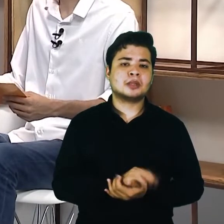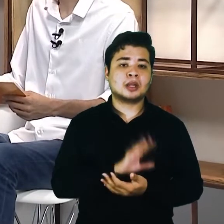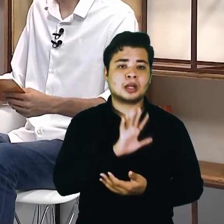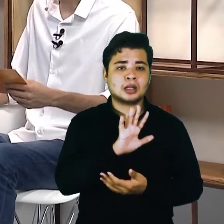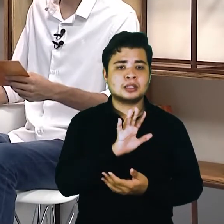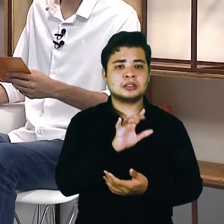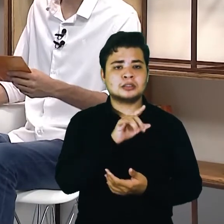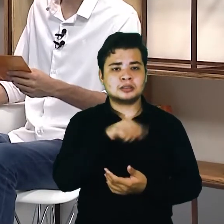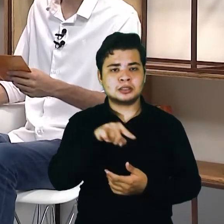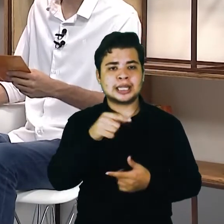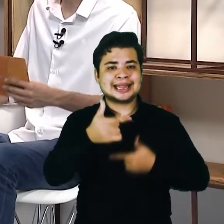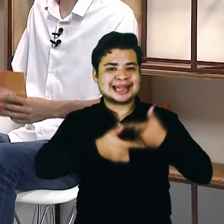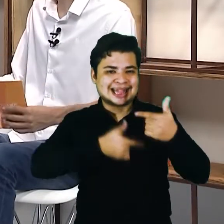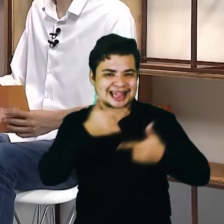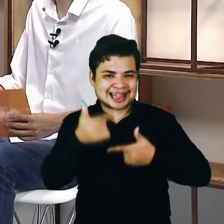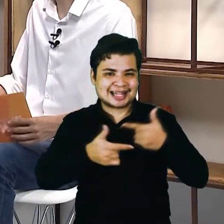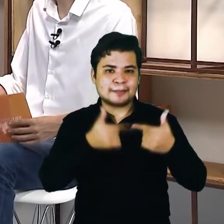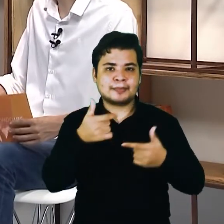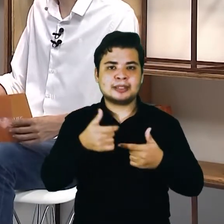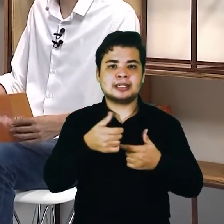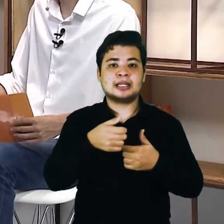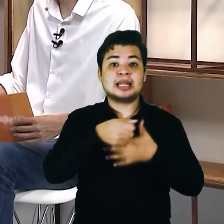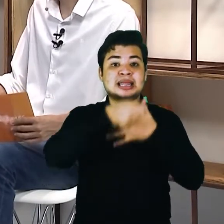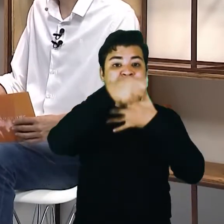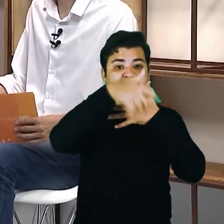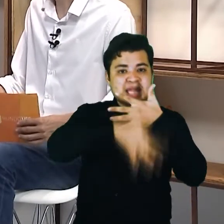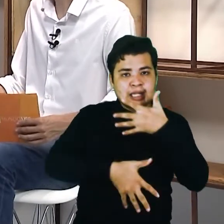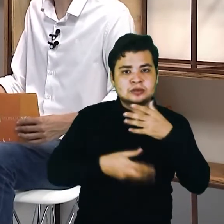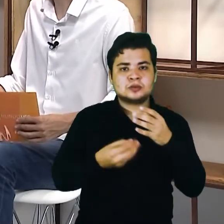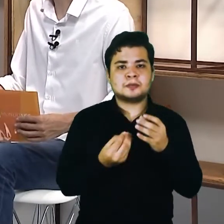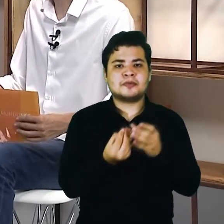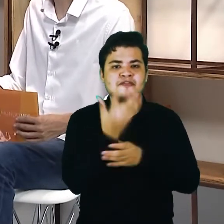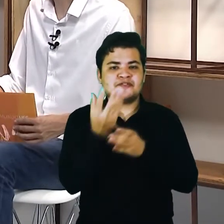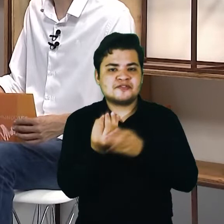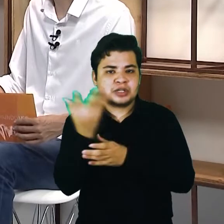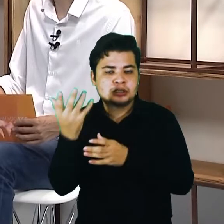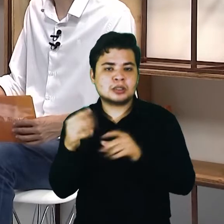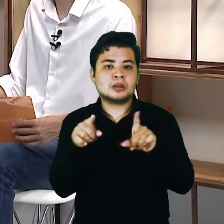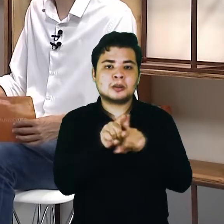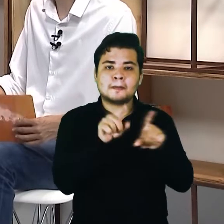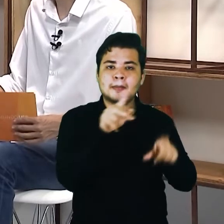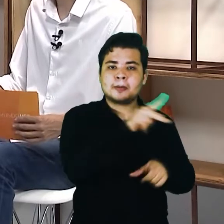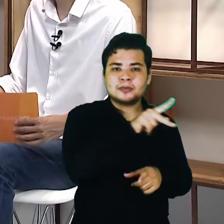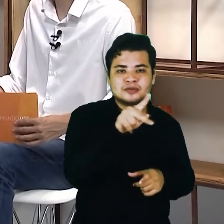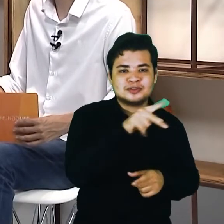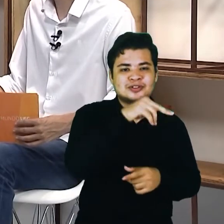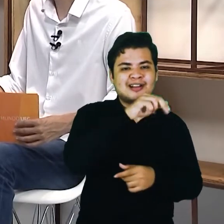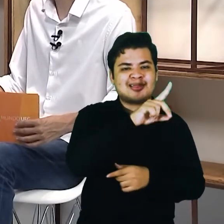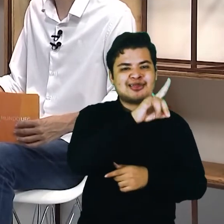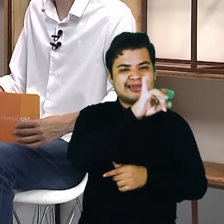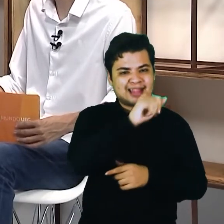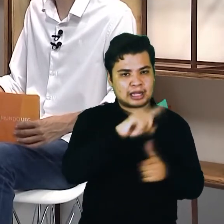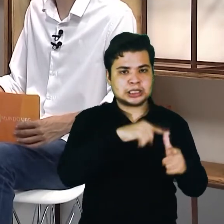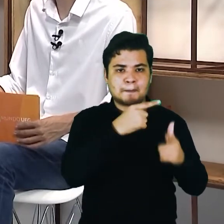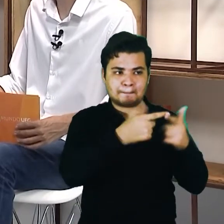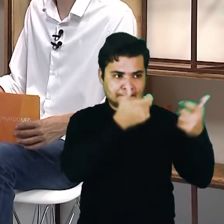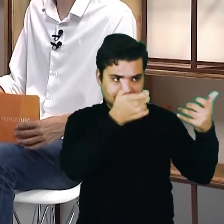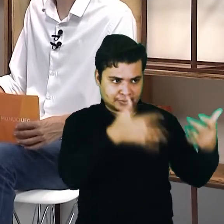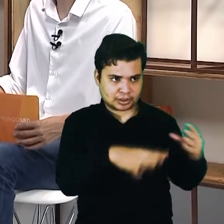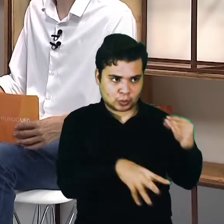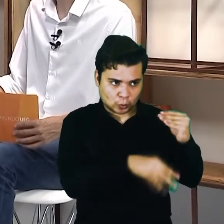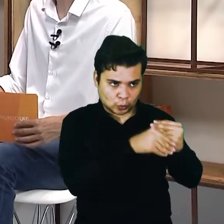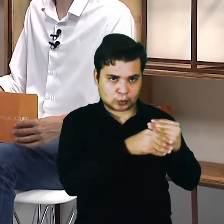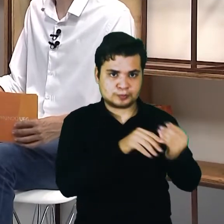pouco do trabalho de taxonomia vegetal. Queria escutar também a professora Nádia a respeito disso